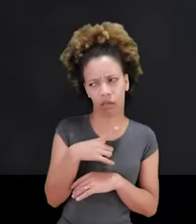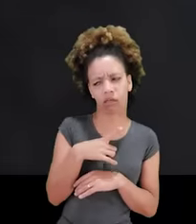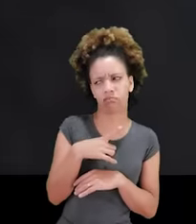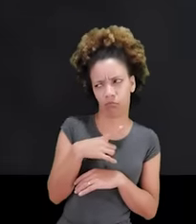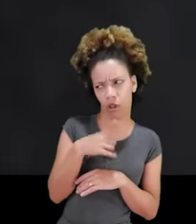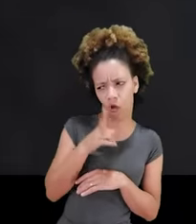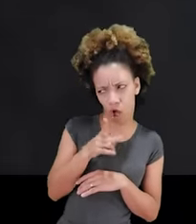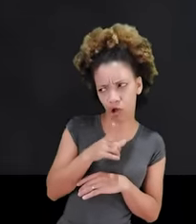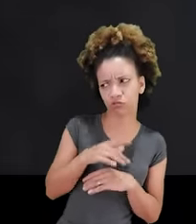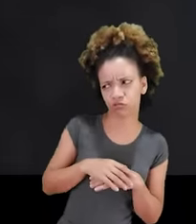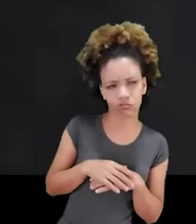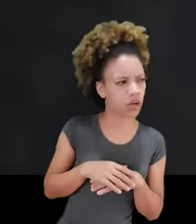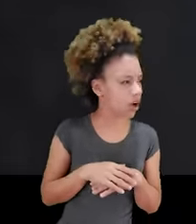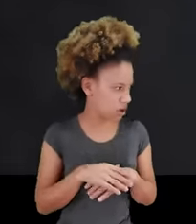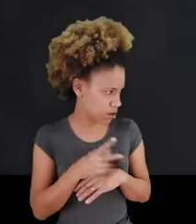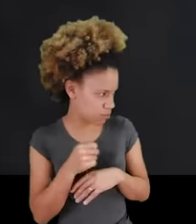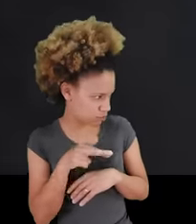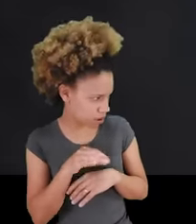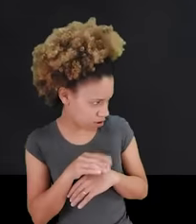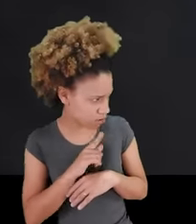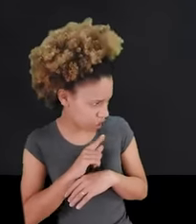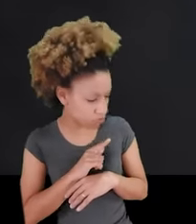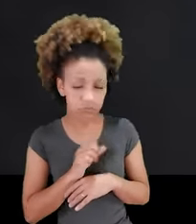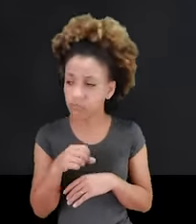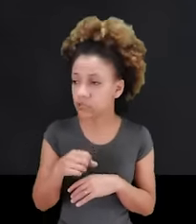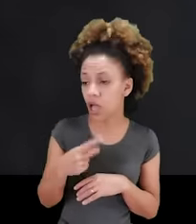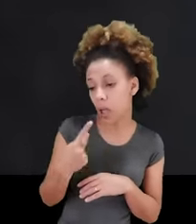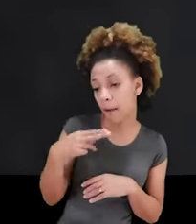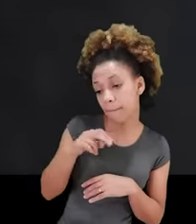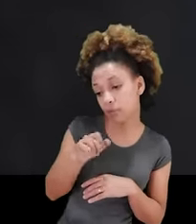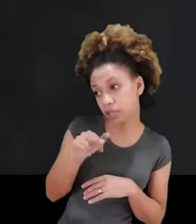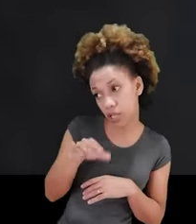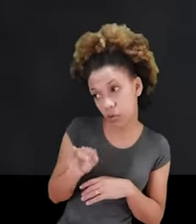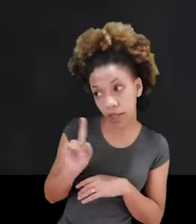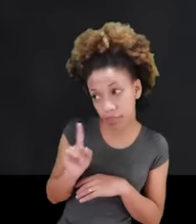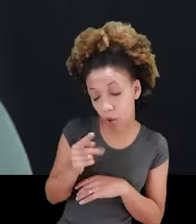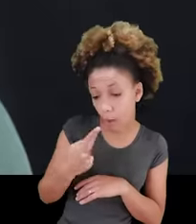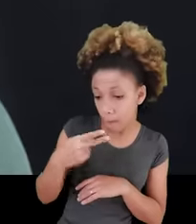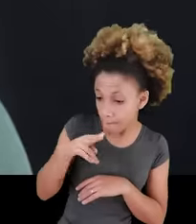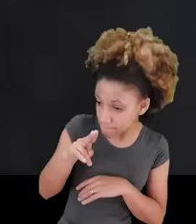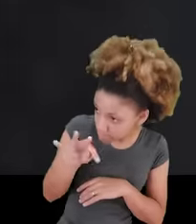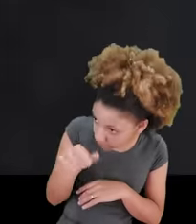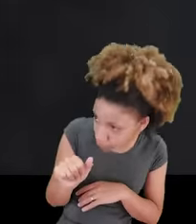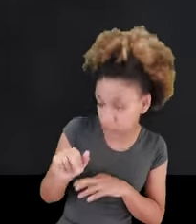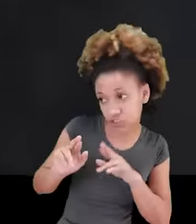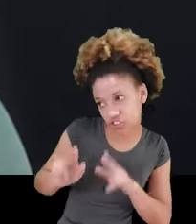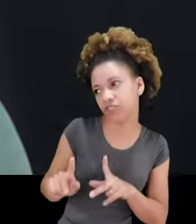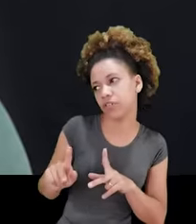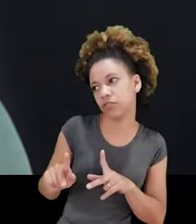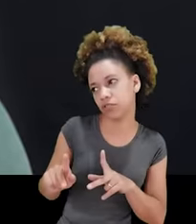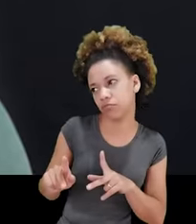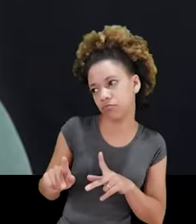Claro. Não temos essas... Puteiro não é, nós utilizamos mais a palavra casa de putas, que é muito diferente. Sim,